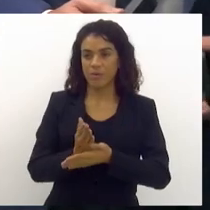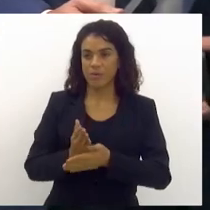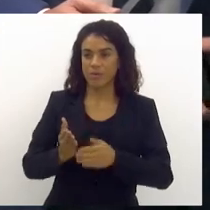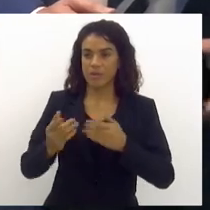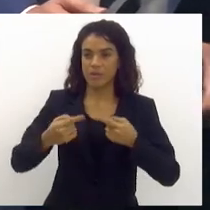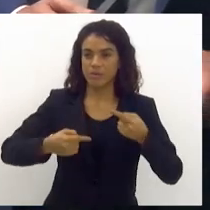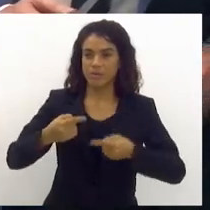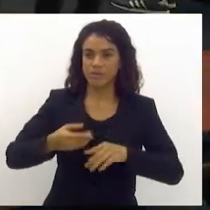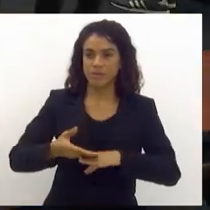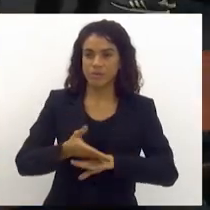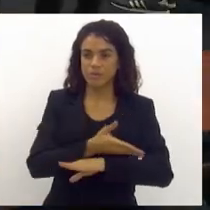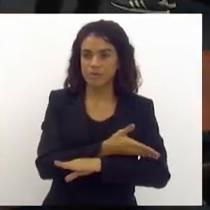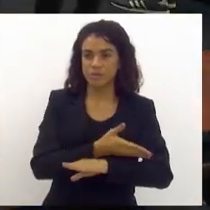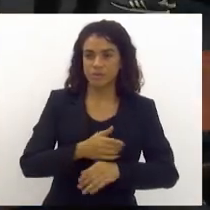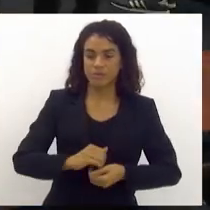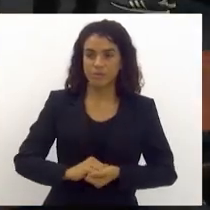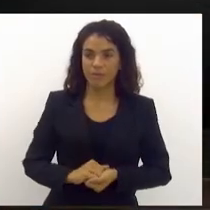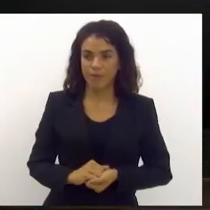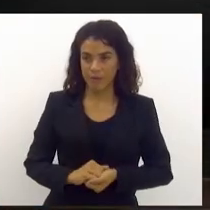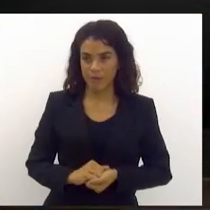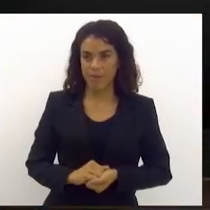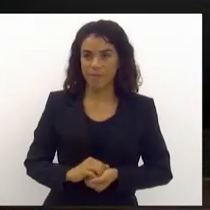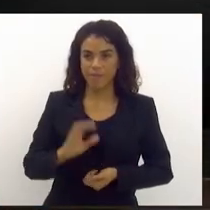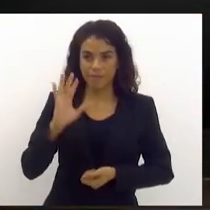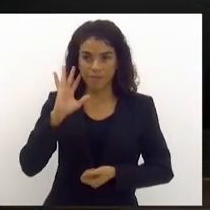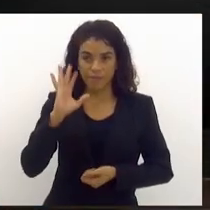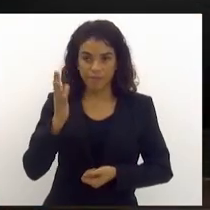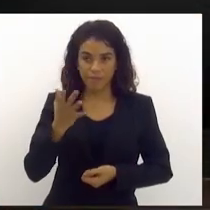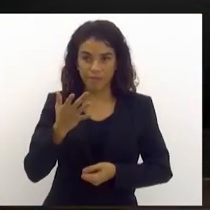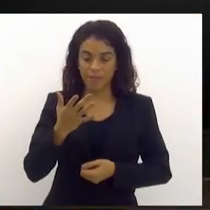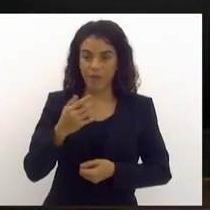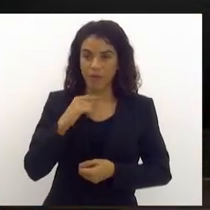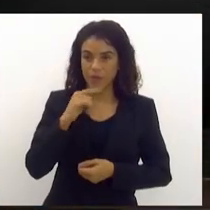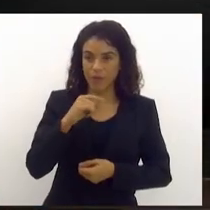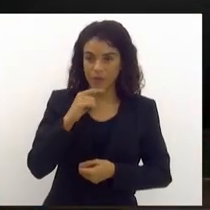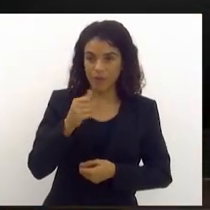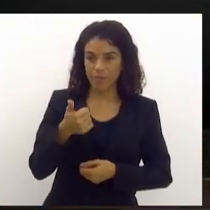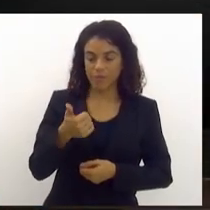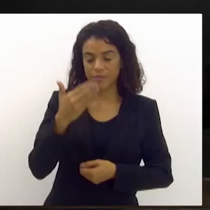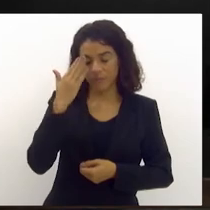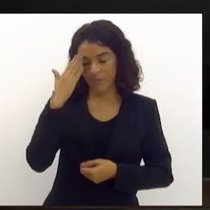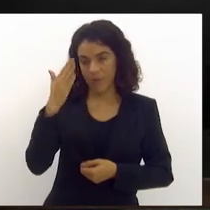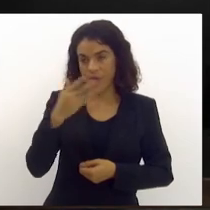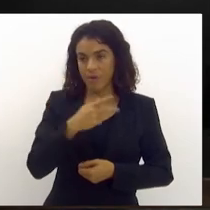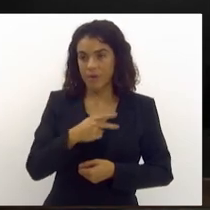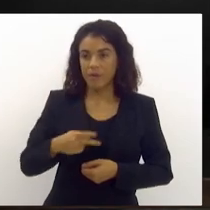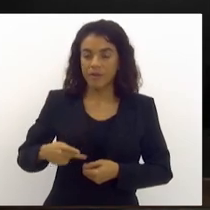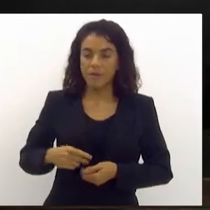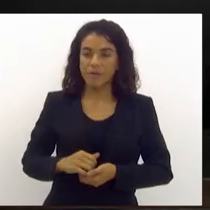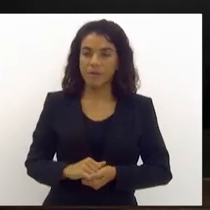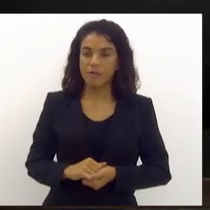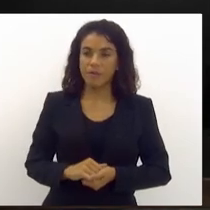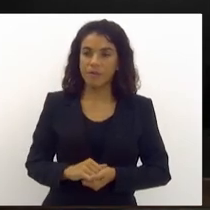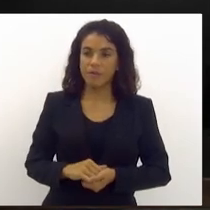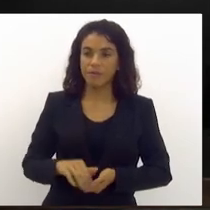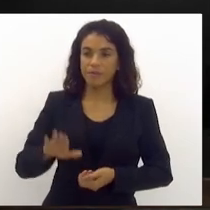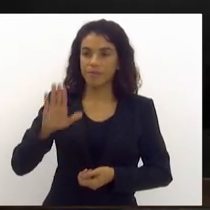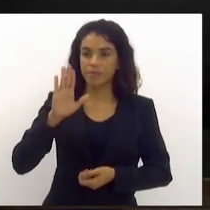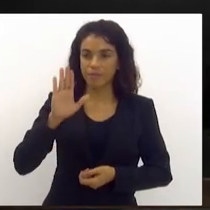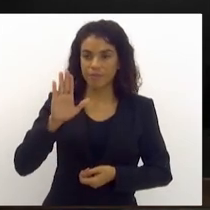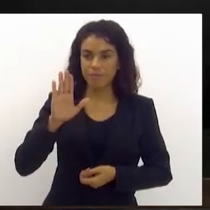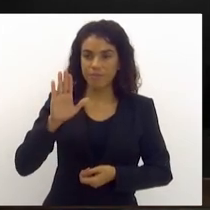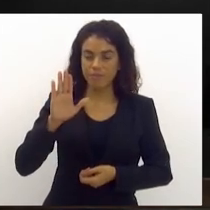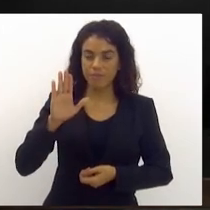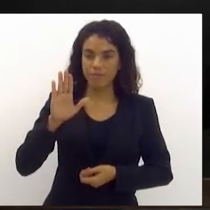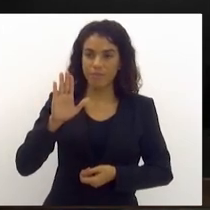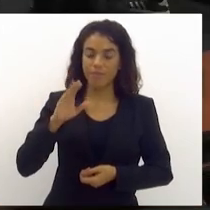anterior. Perfeito. Sanada a dúvida, deputado? Obrigado, presidente. Nada. Para encaminhar, presidente. Por favor,